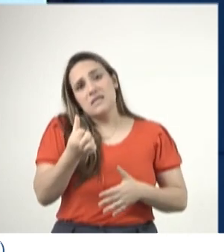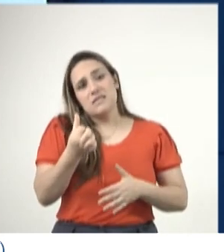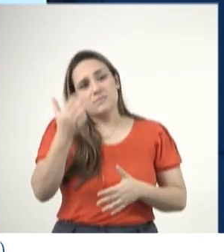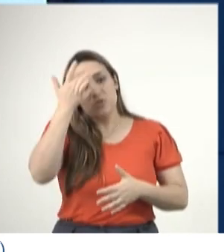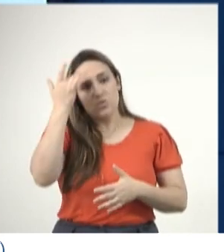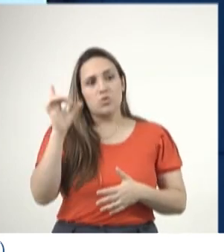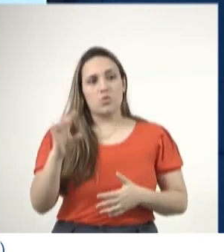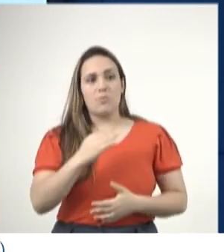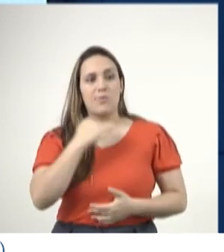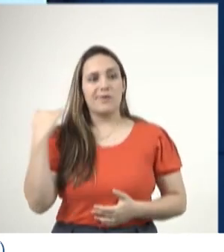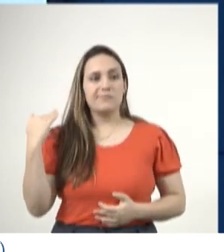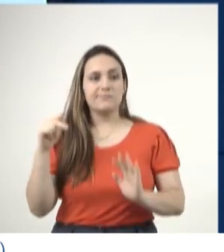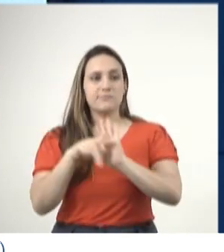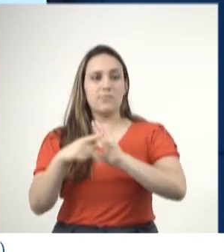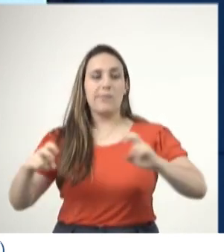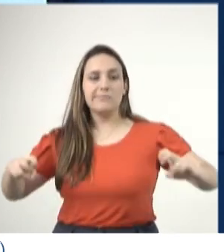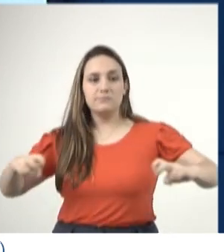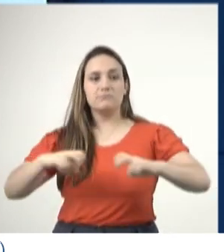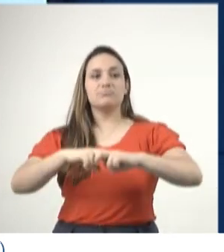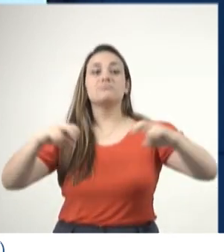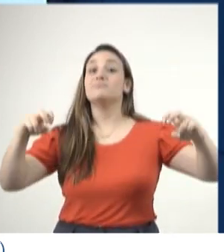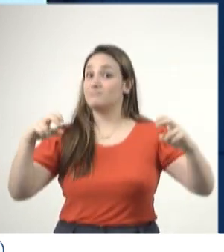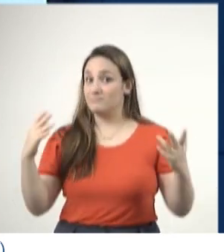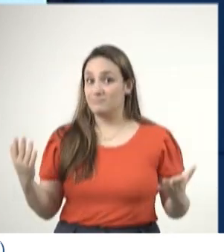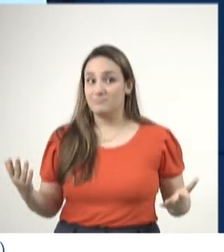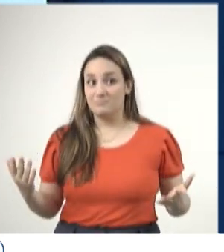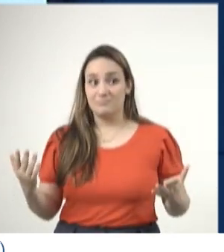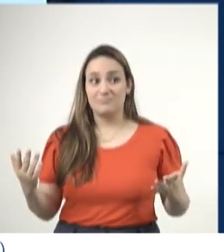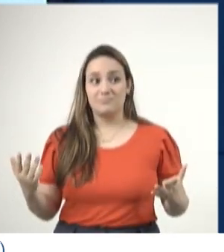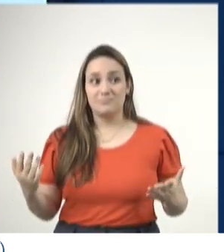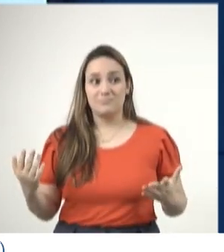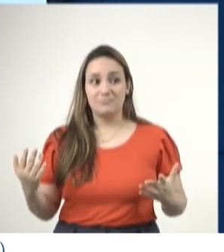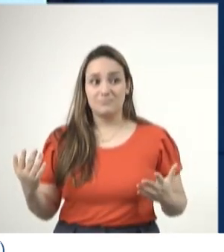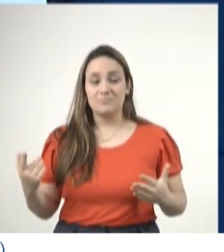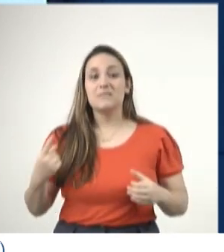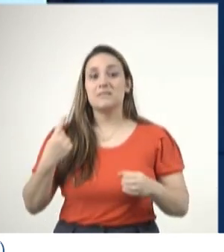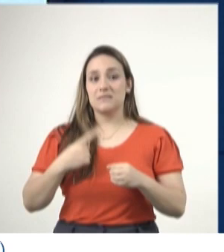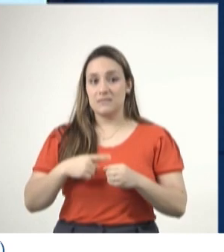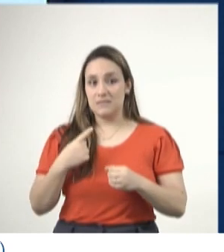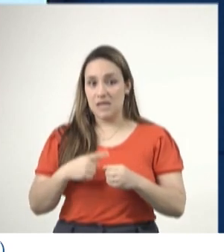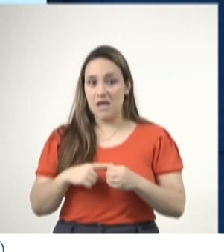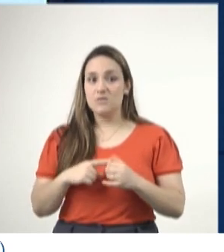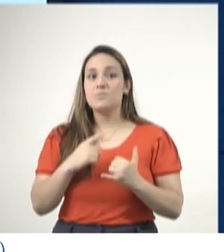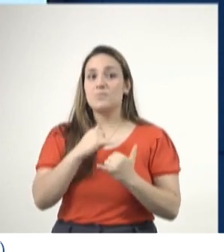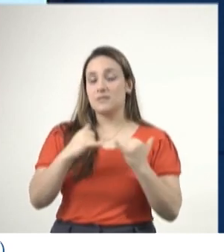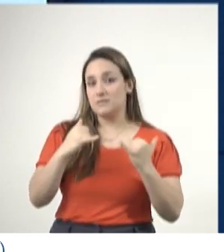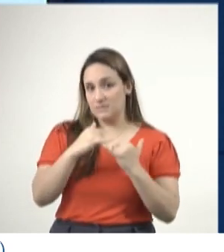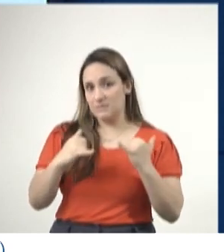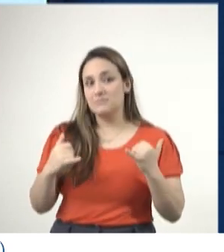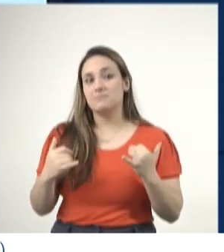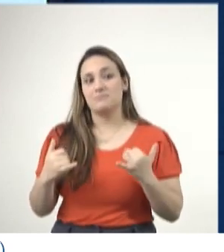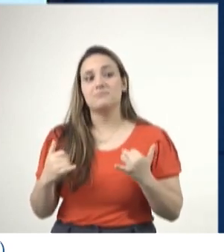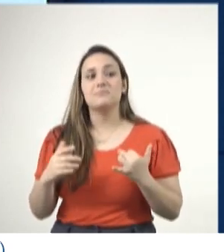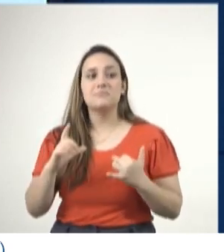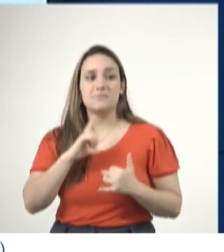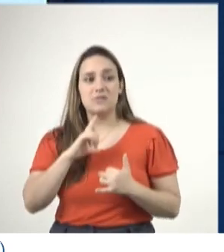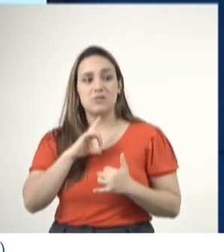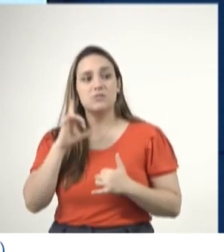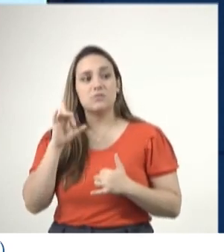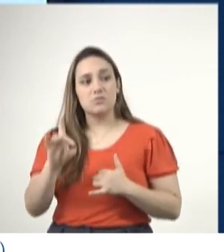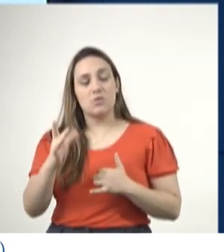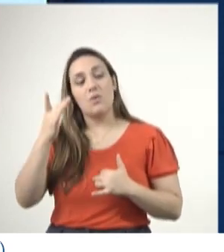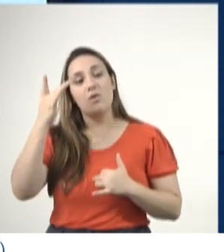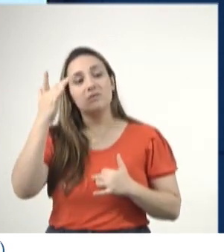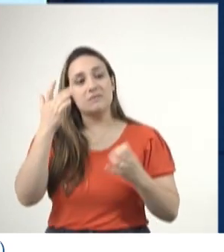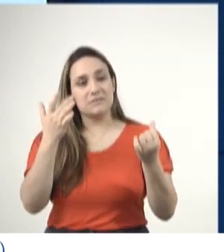no ano por acidente de trânsito. Uma cidade do tamanho de Dourados, com o índice da Suécia, seriam 6 mortes, jogando alto, porque,